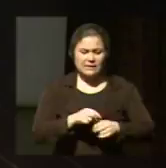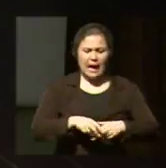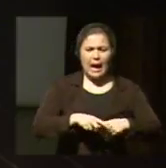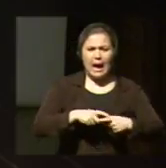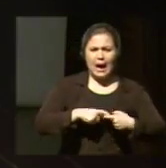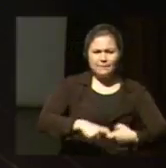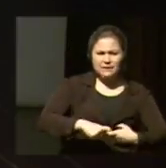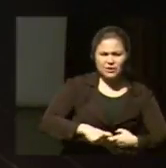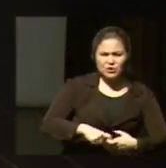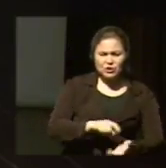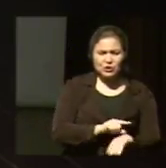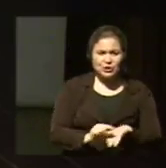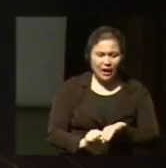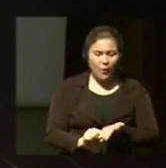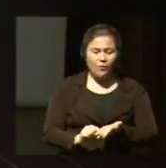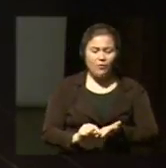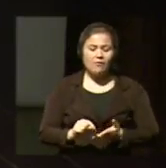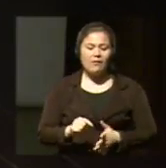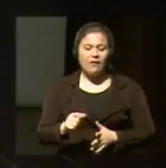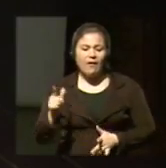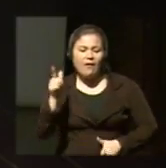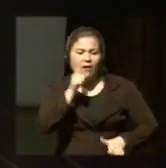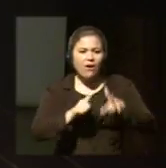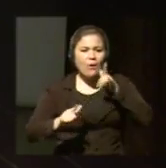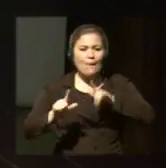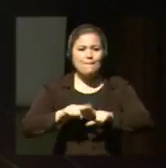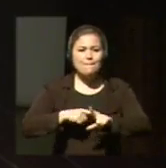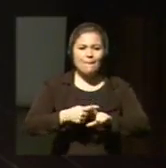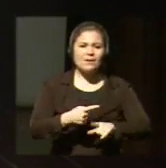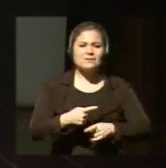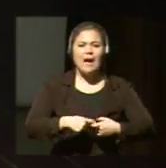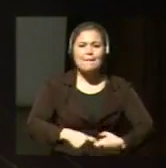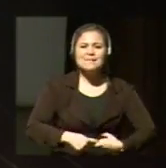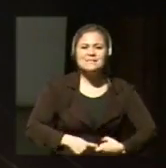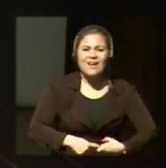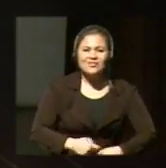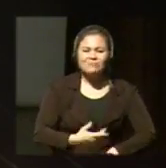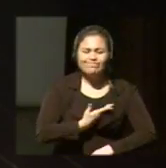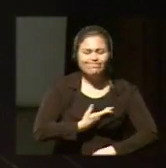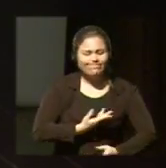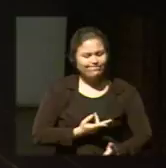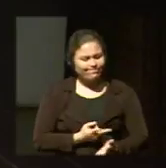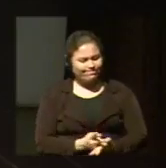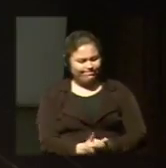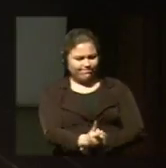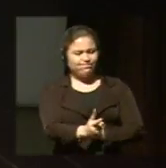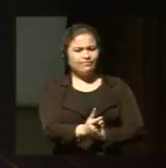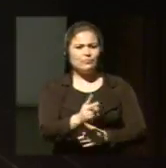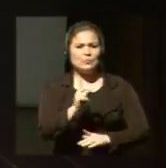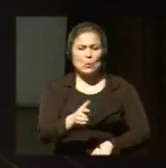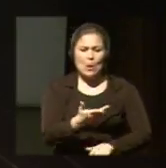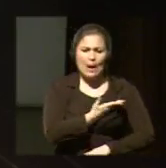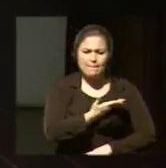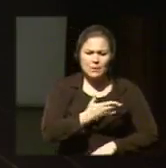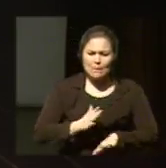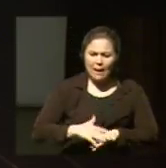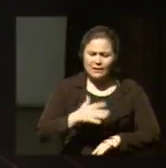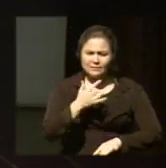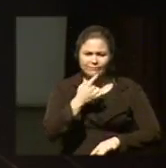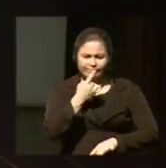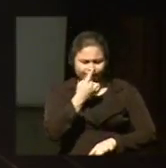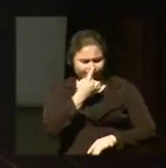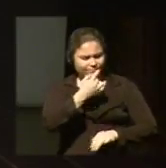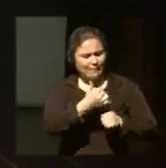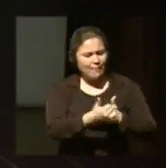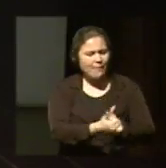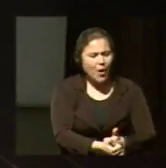digital ganham mais amizades e amizades mais intensas e com seus amigos mais próximos. Ou